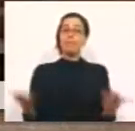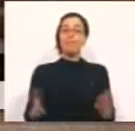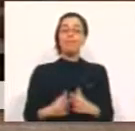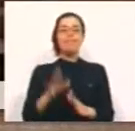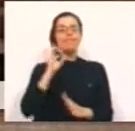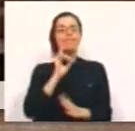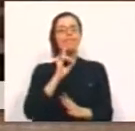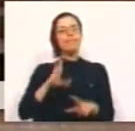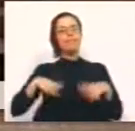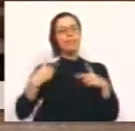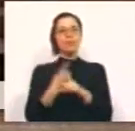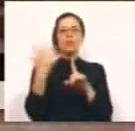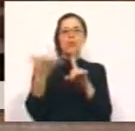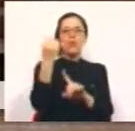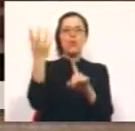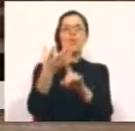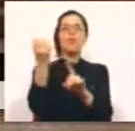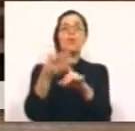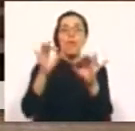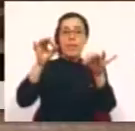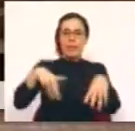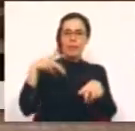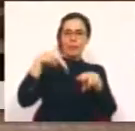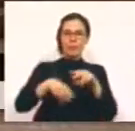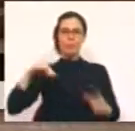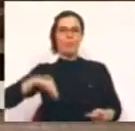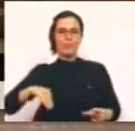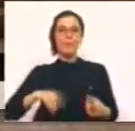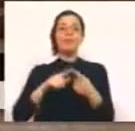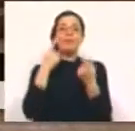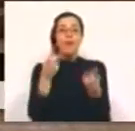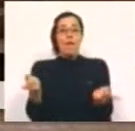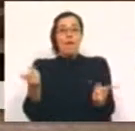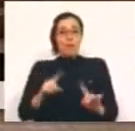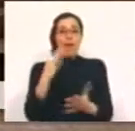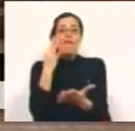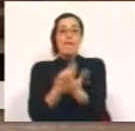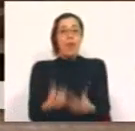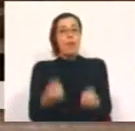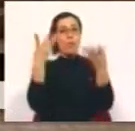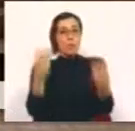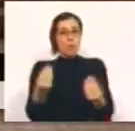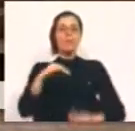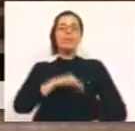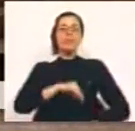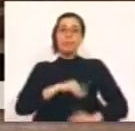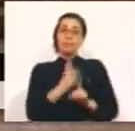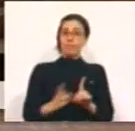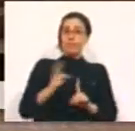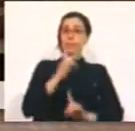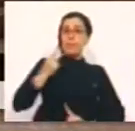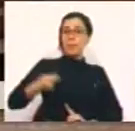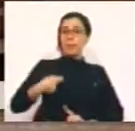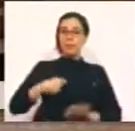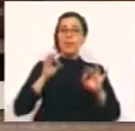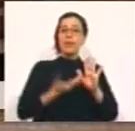Um importante património de conquistas que vão desde o fim dos cortes salariais à reposição dos feriados, dos aumentos das pensões ao fim